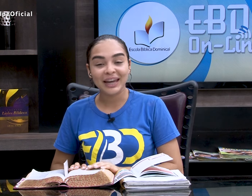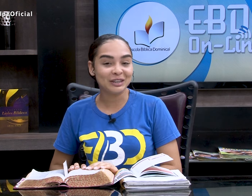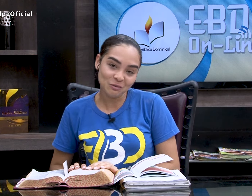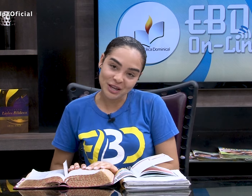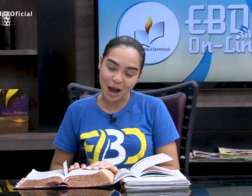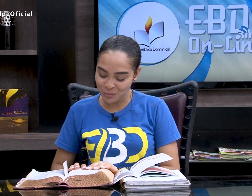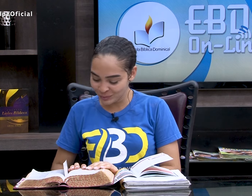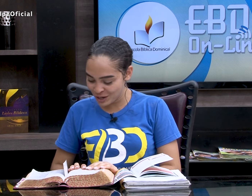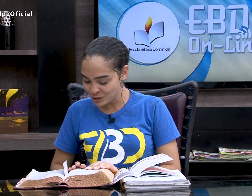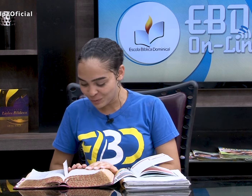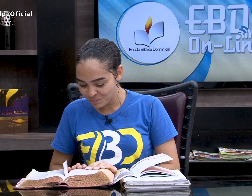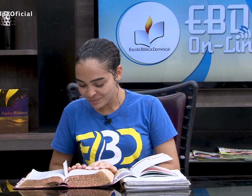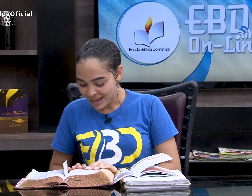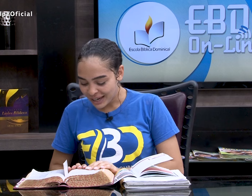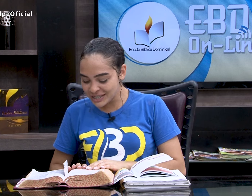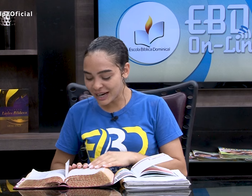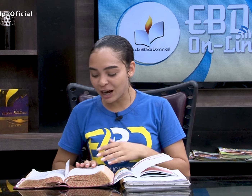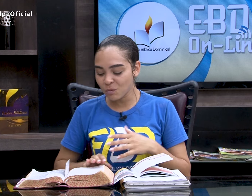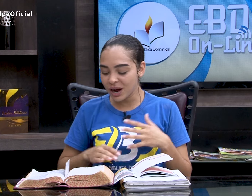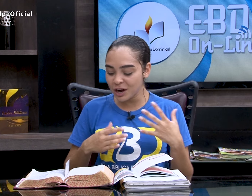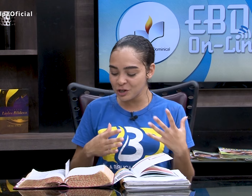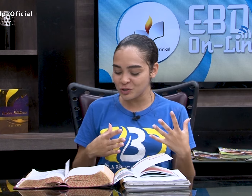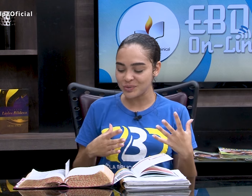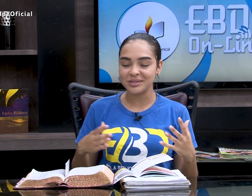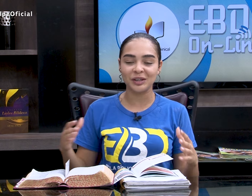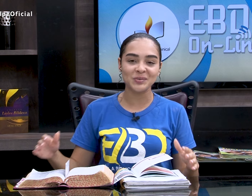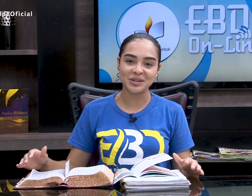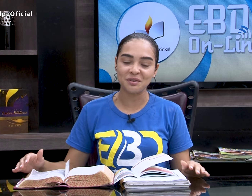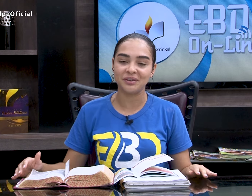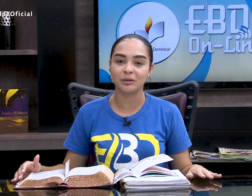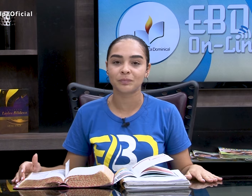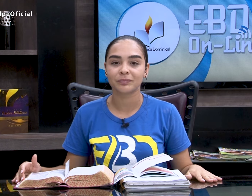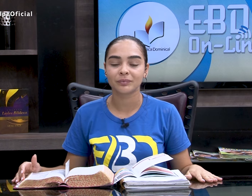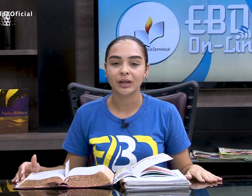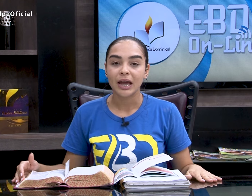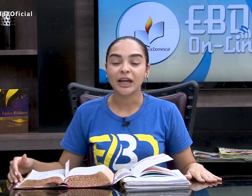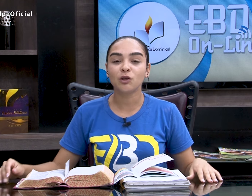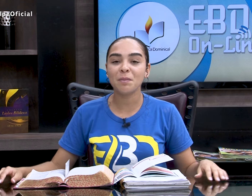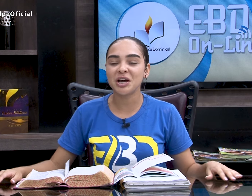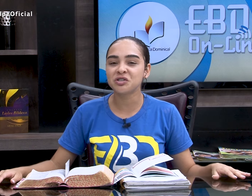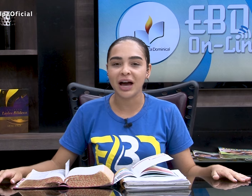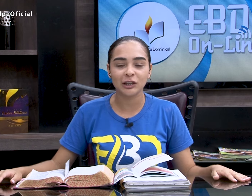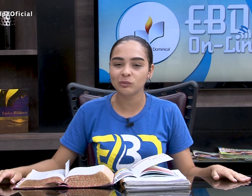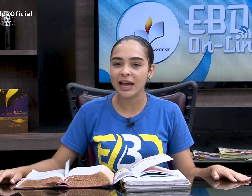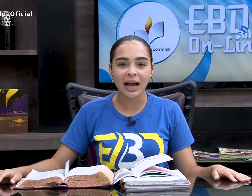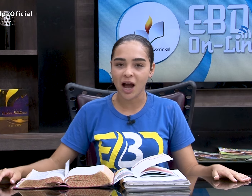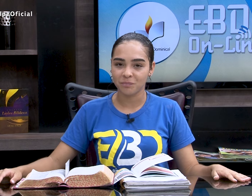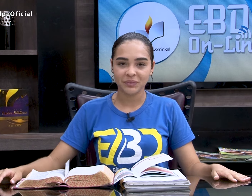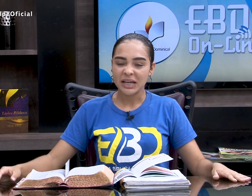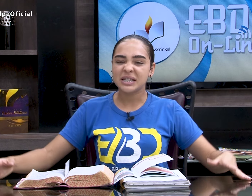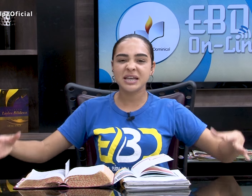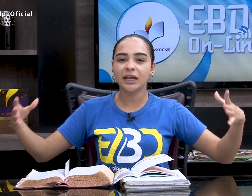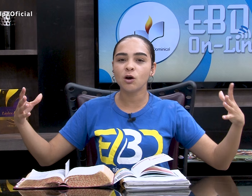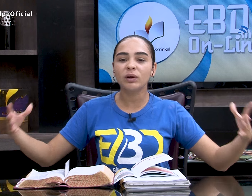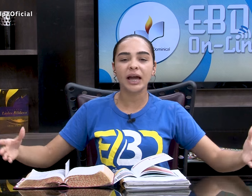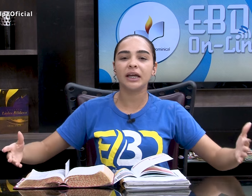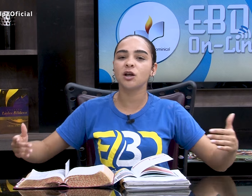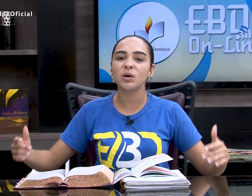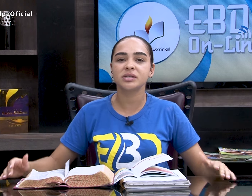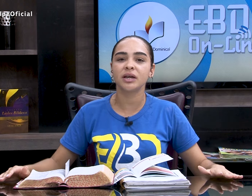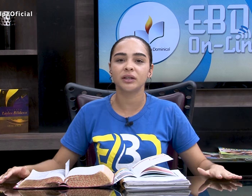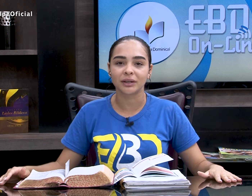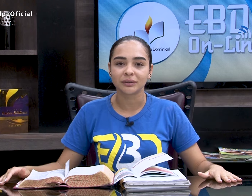então o diabo o deixou e chegaram anjos e o serviram então é mais válido né negar dizer que não